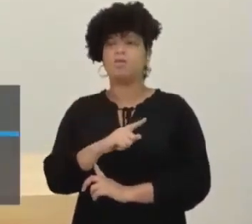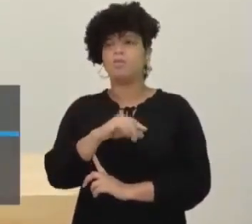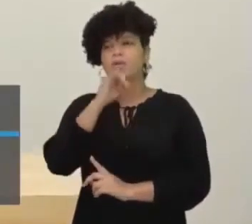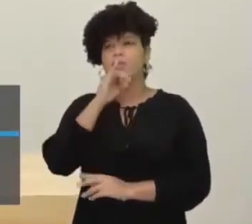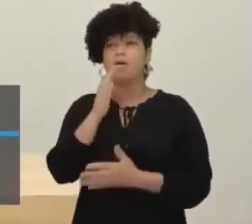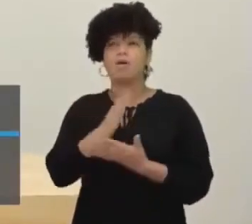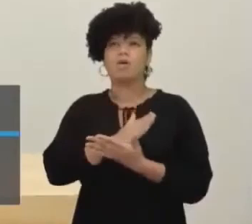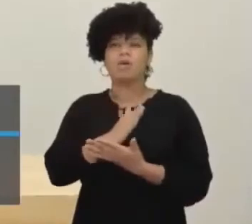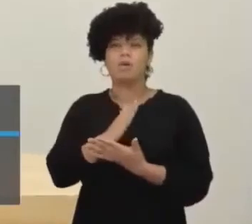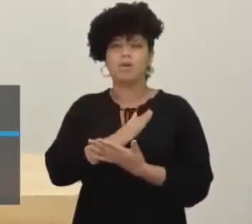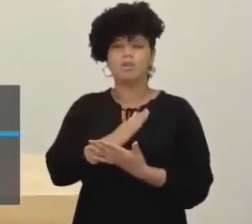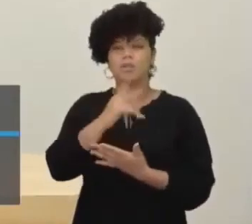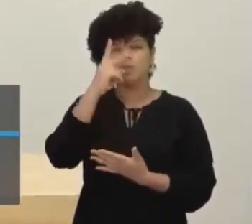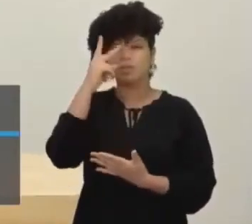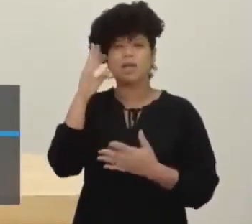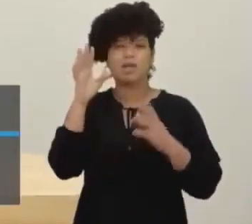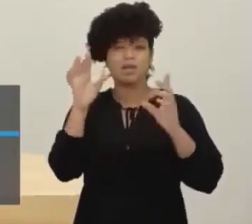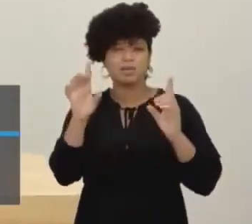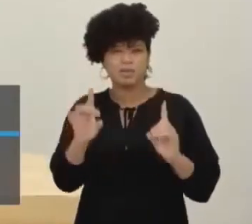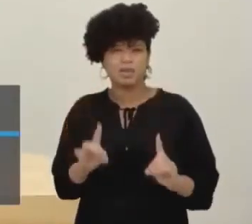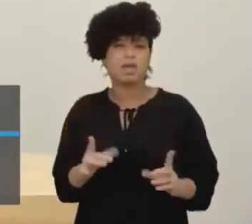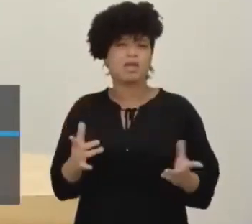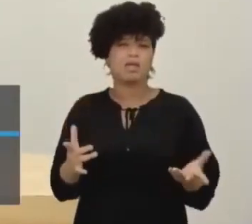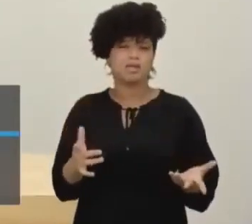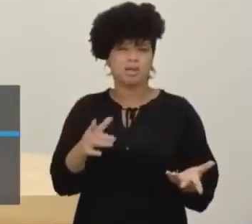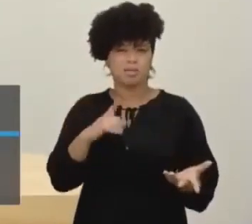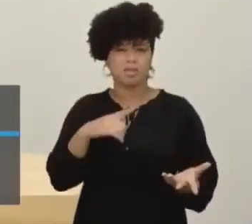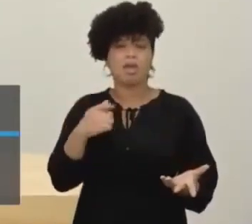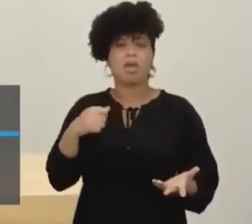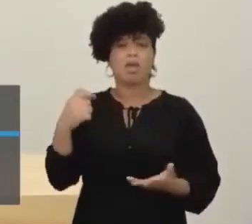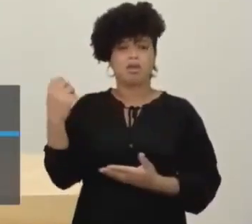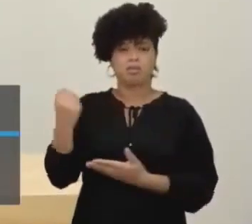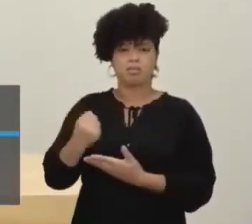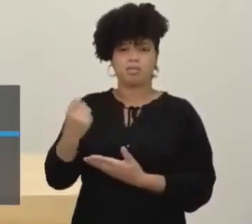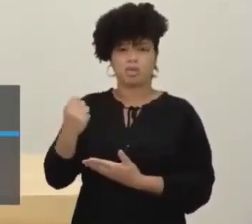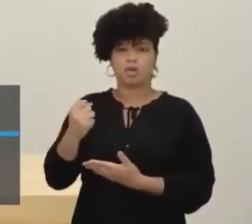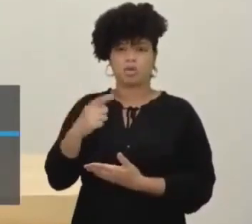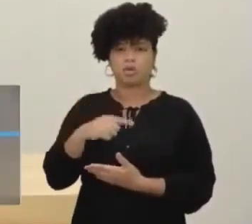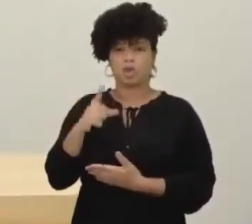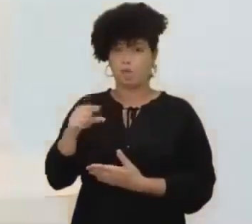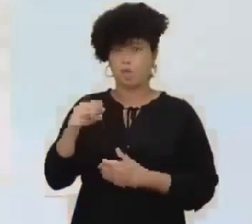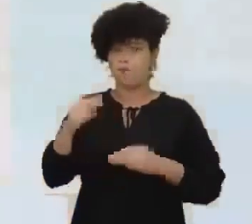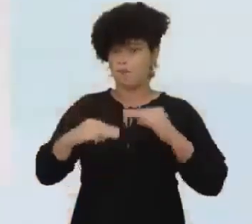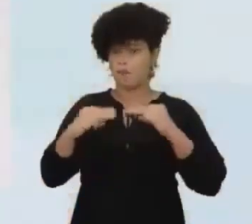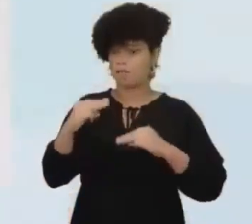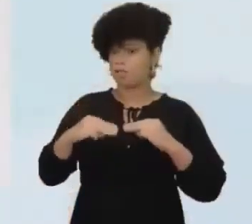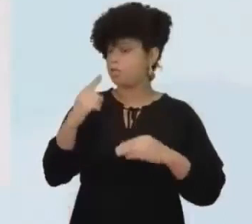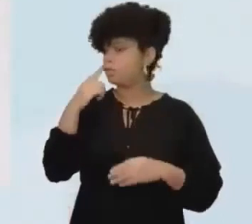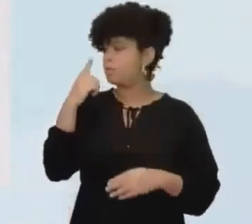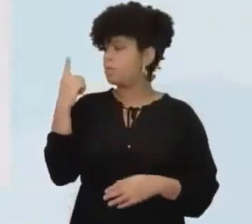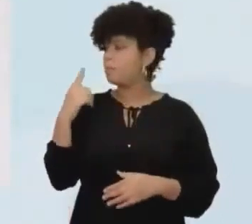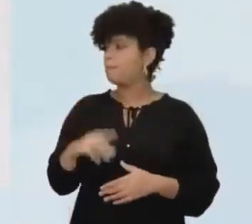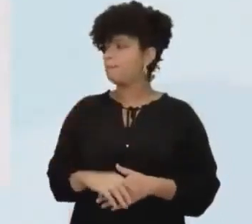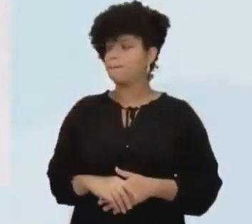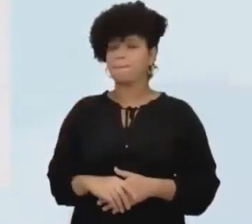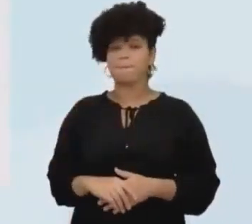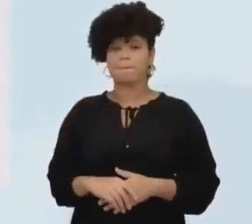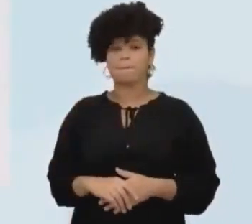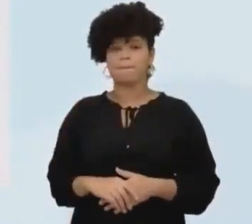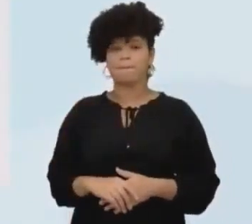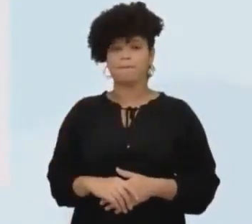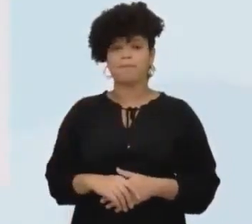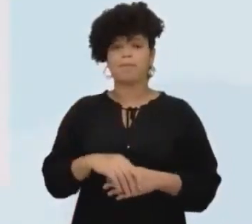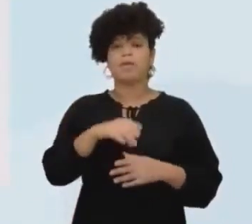o valor aí médio que ele recebe né então eu falo em média porque tá aqui ó quem recebe o famoso